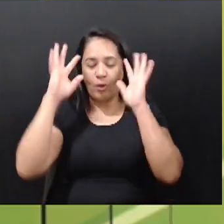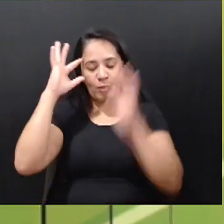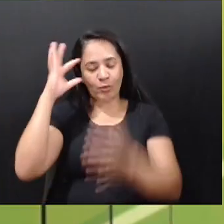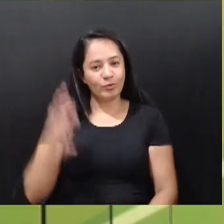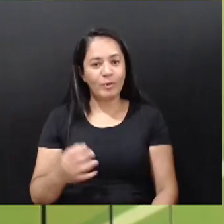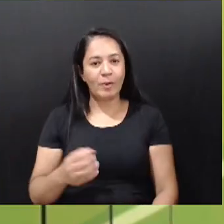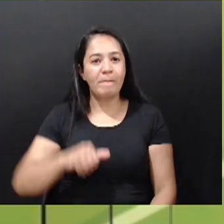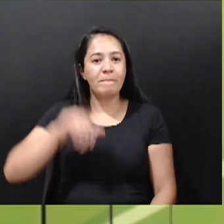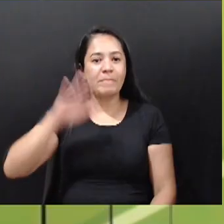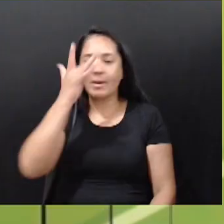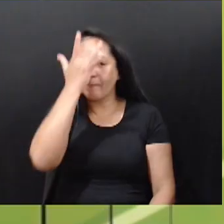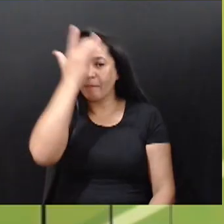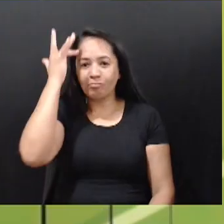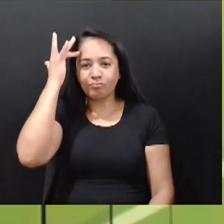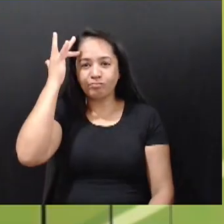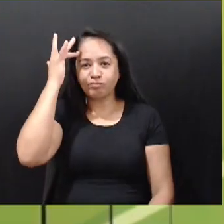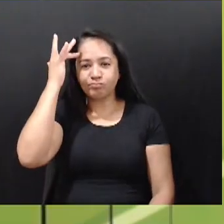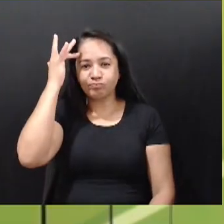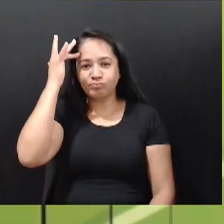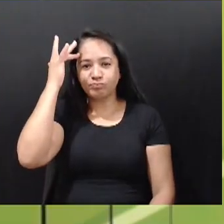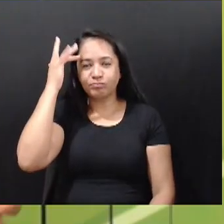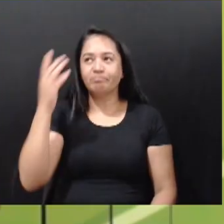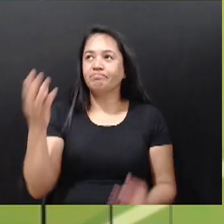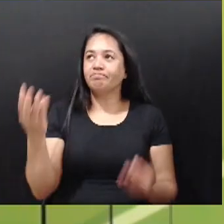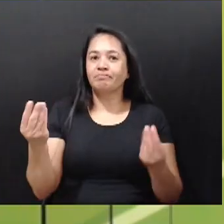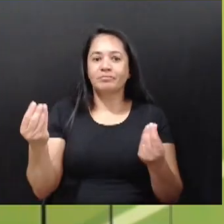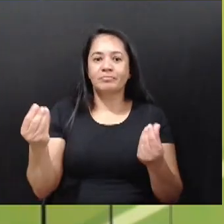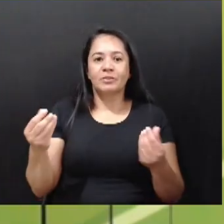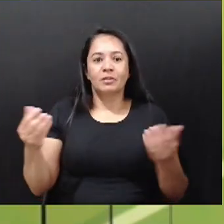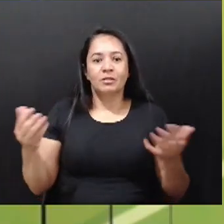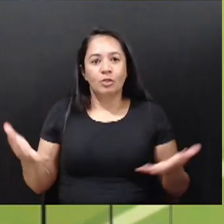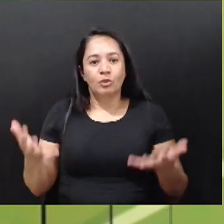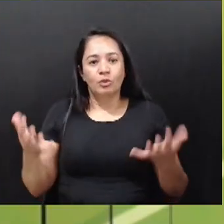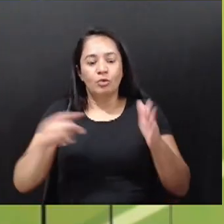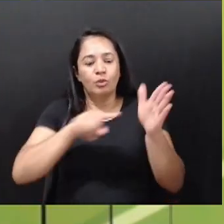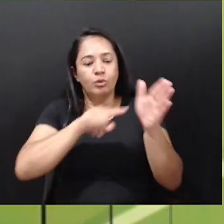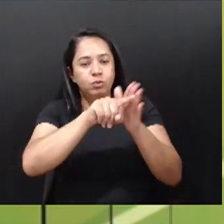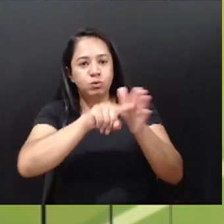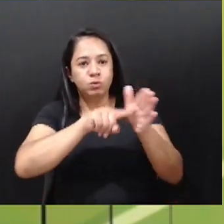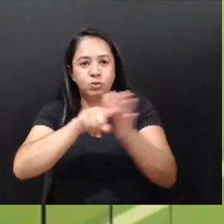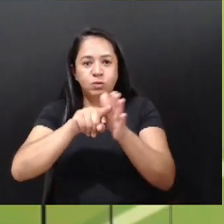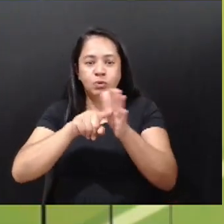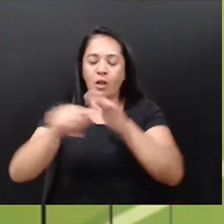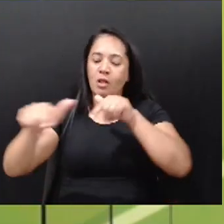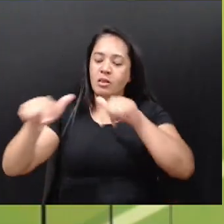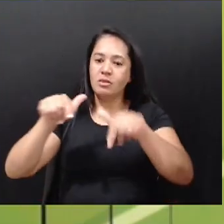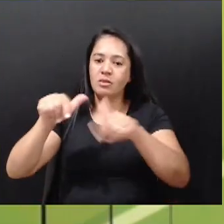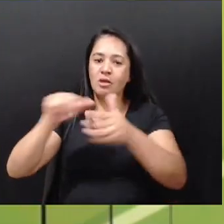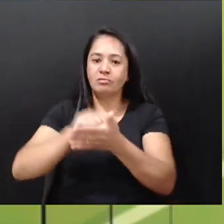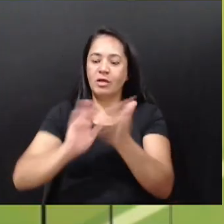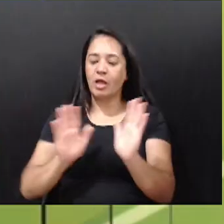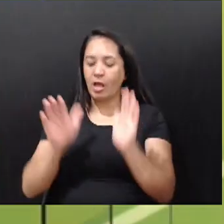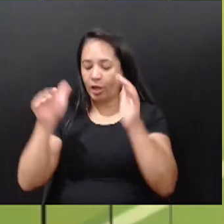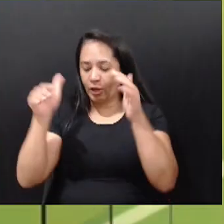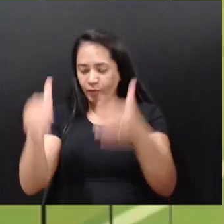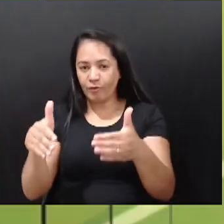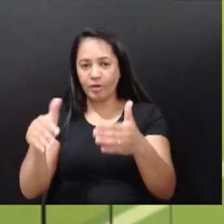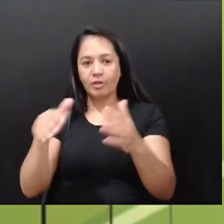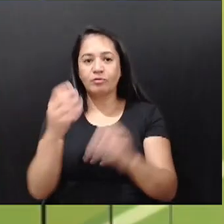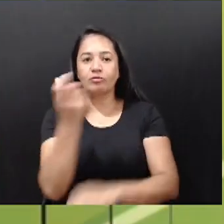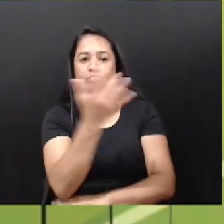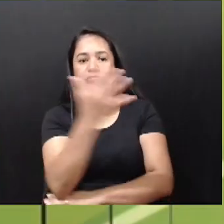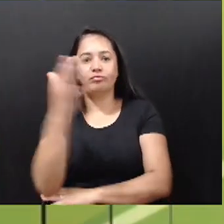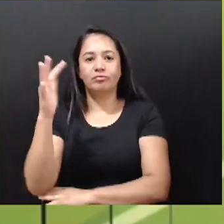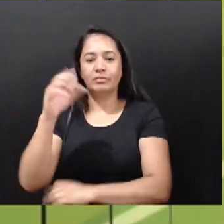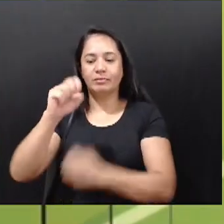pessoas tiverem aí em suas pesquisas, em seu trabalho, esse olhar para o meio ambiente, para a